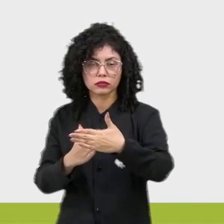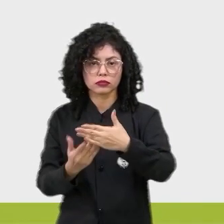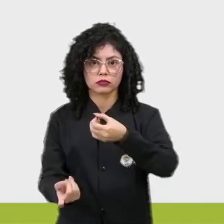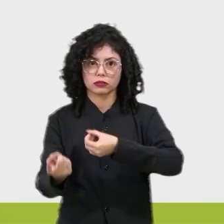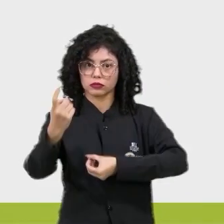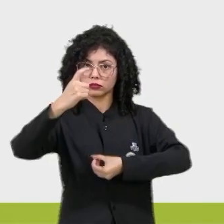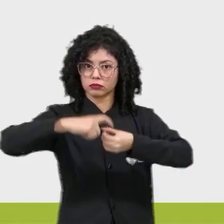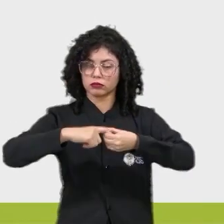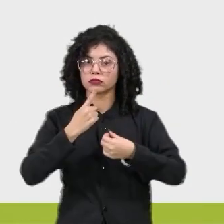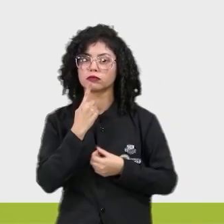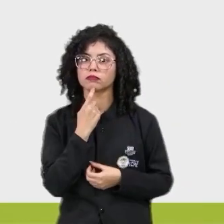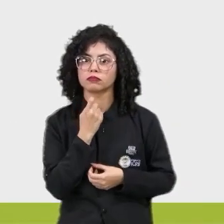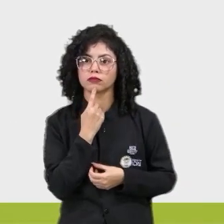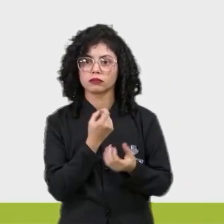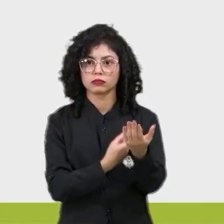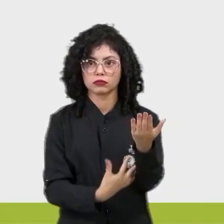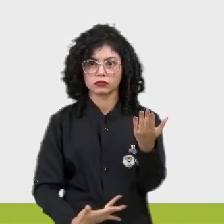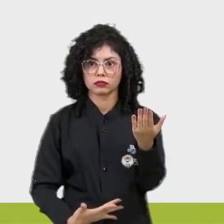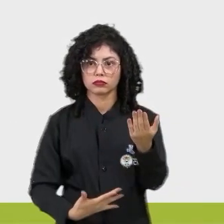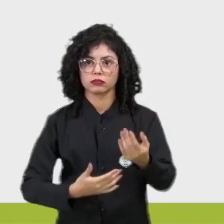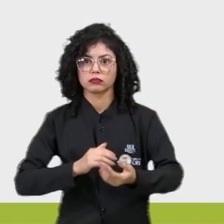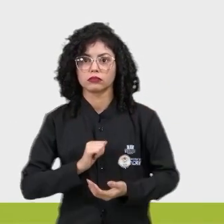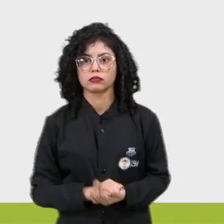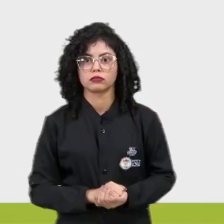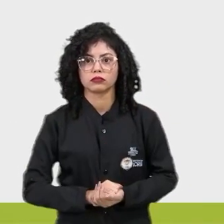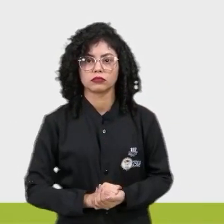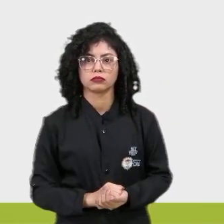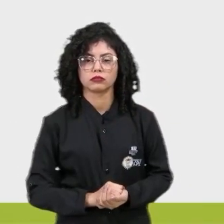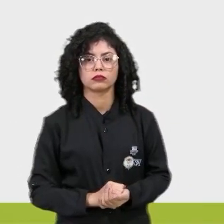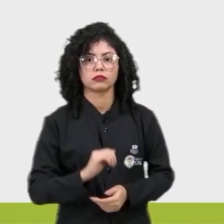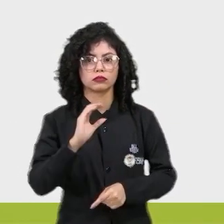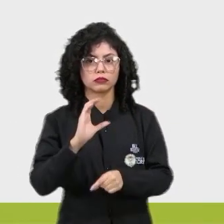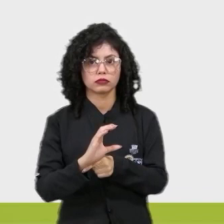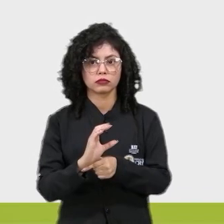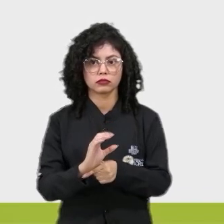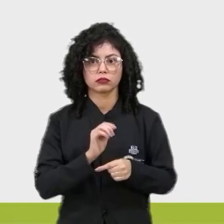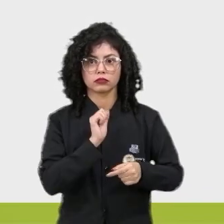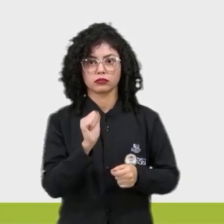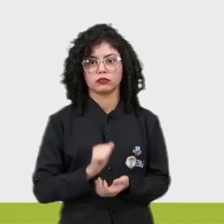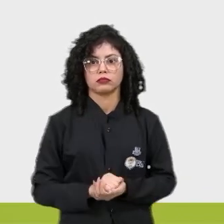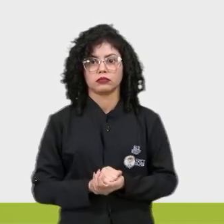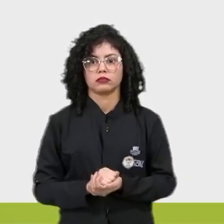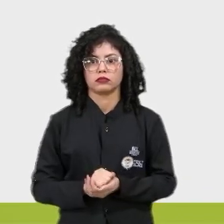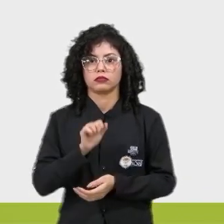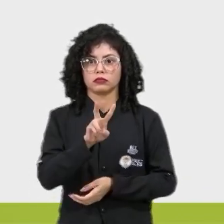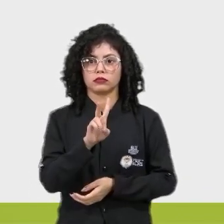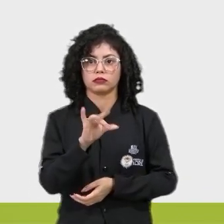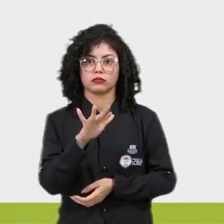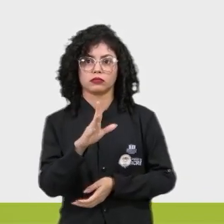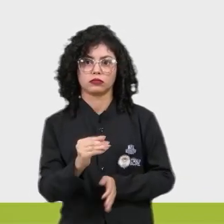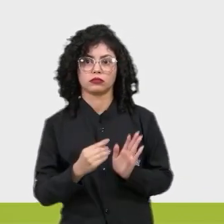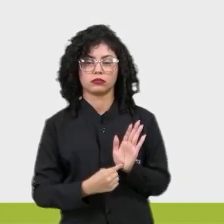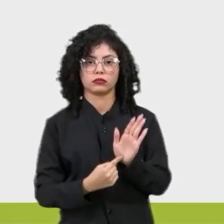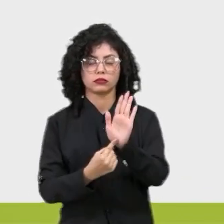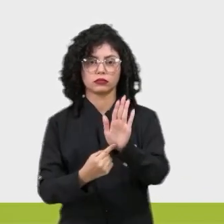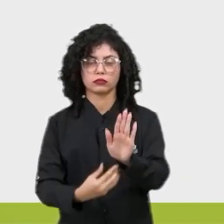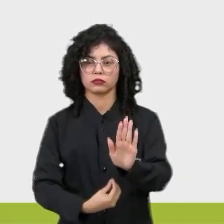retorno do sangue. Letra C. Essas áreas vasculares